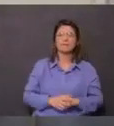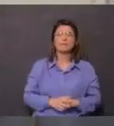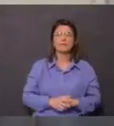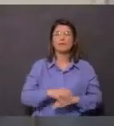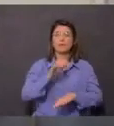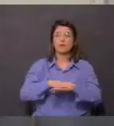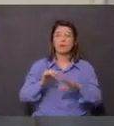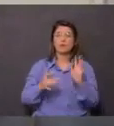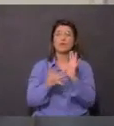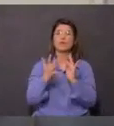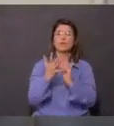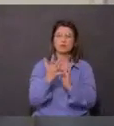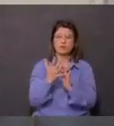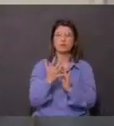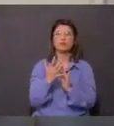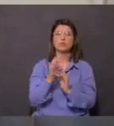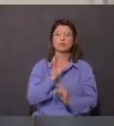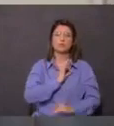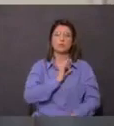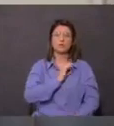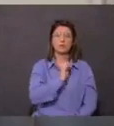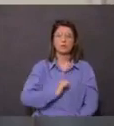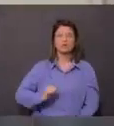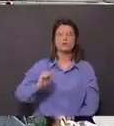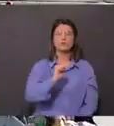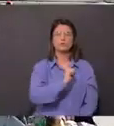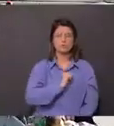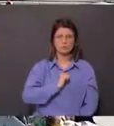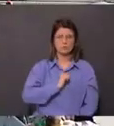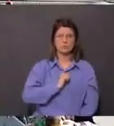Por Cristo nosso Senhor.